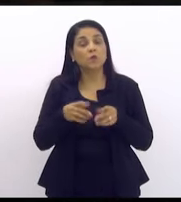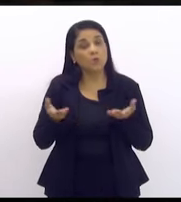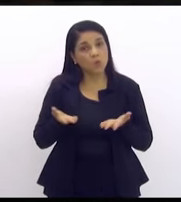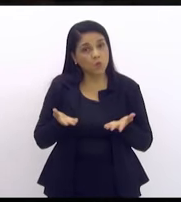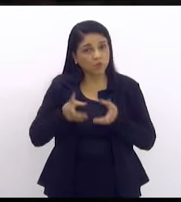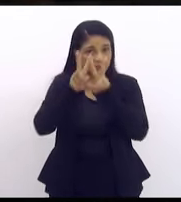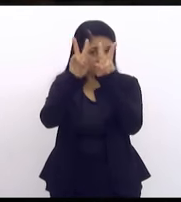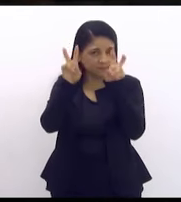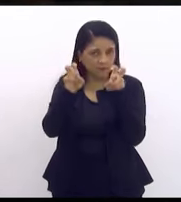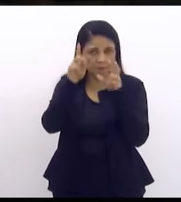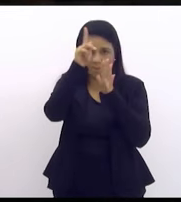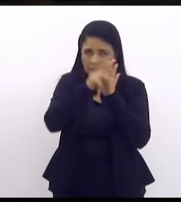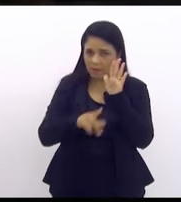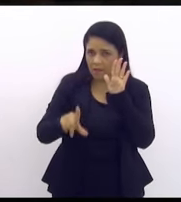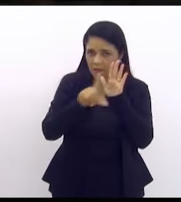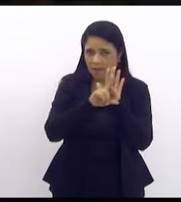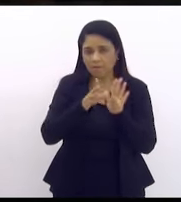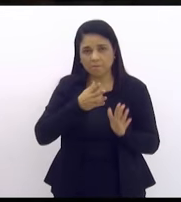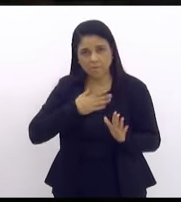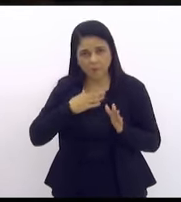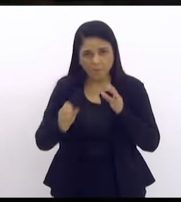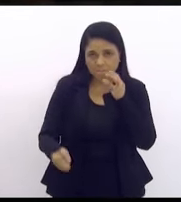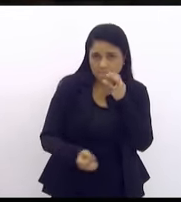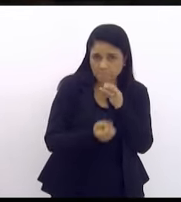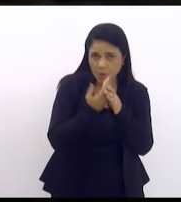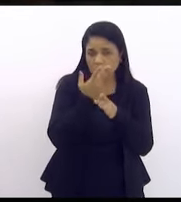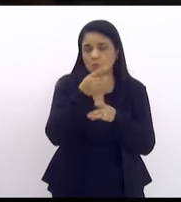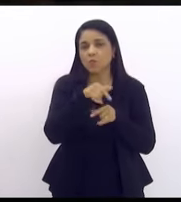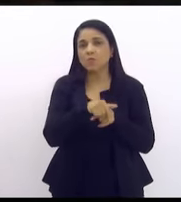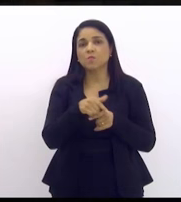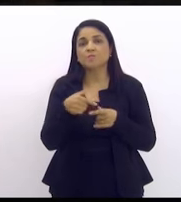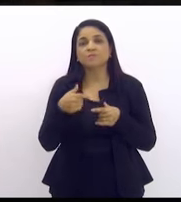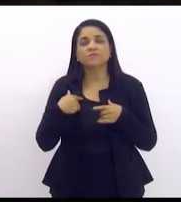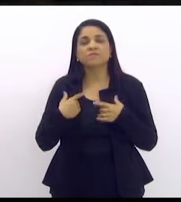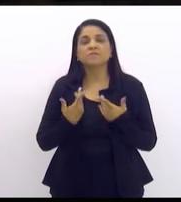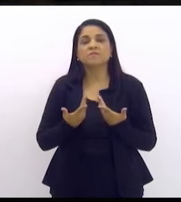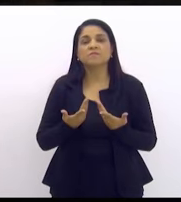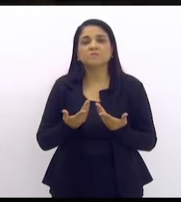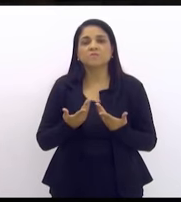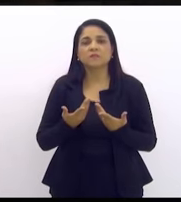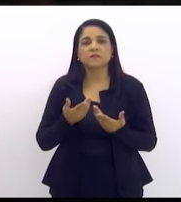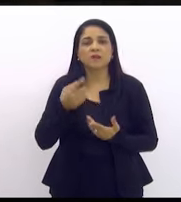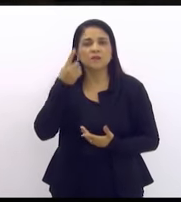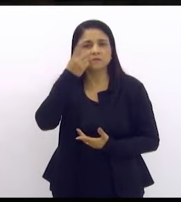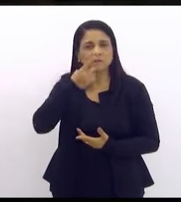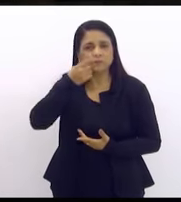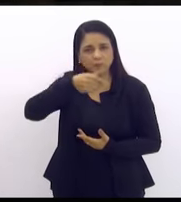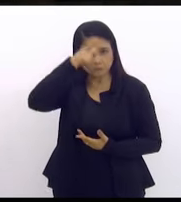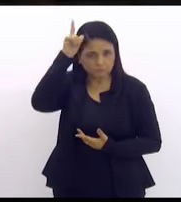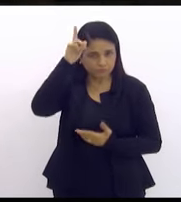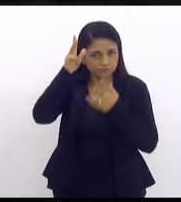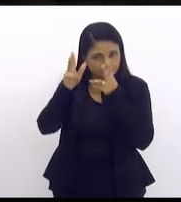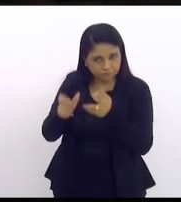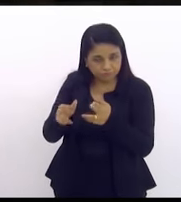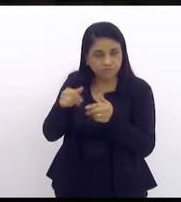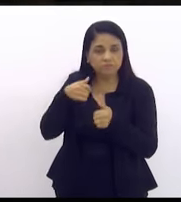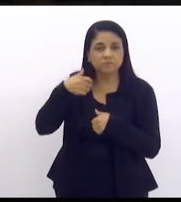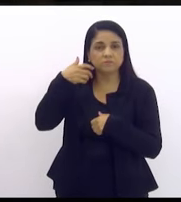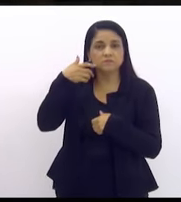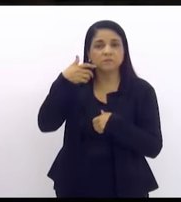esse projeto de lei. Ele, exatamente como deputado Luiz Paulo disse,